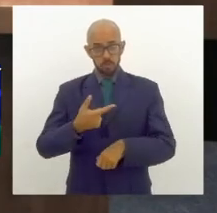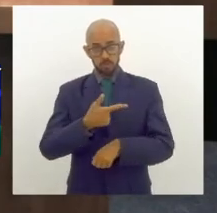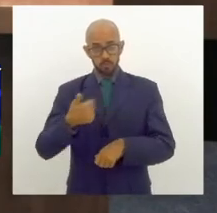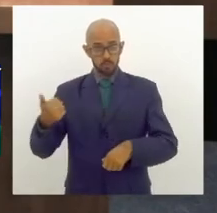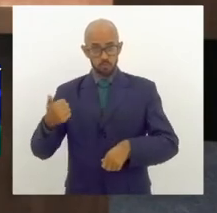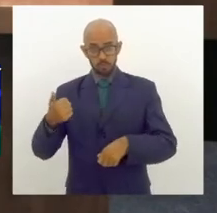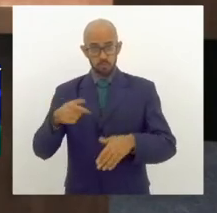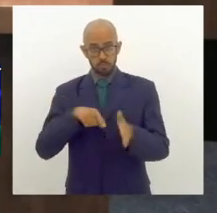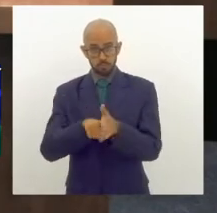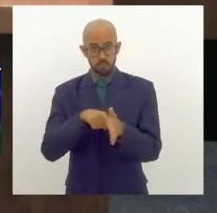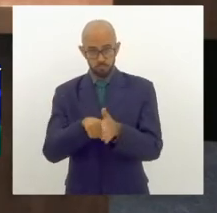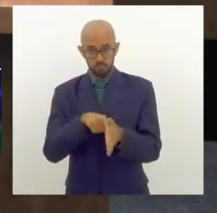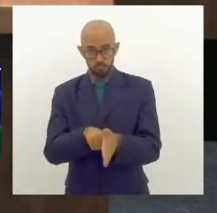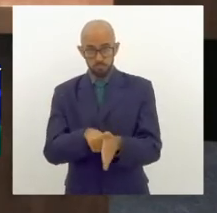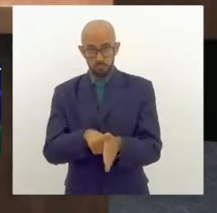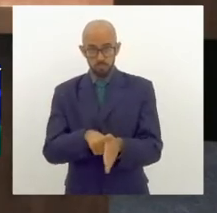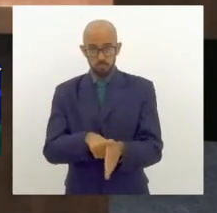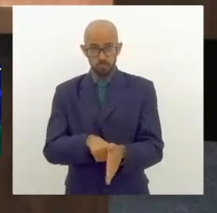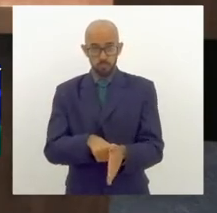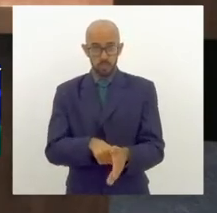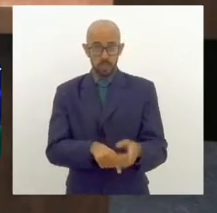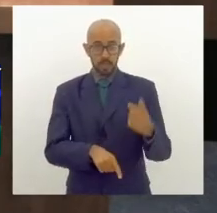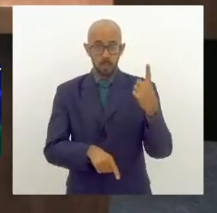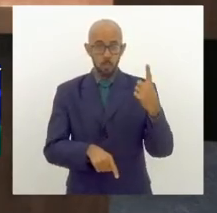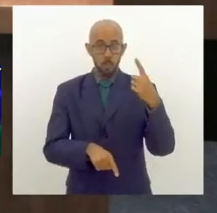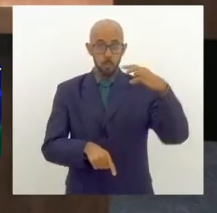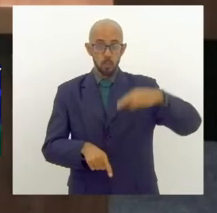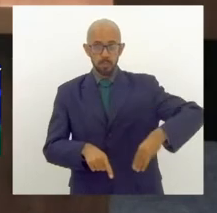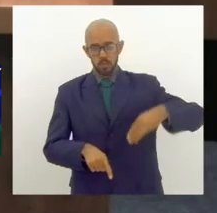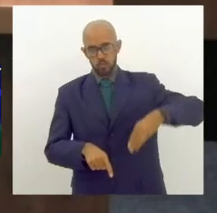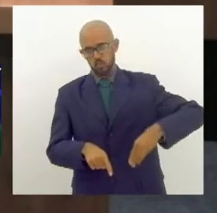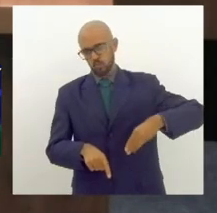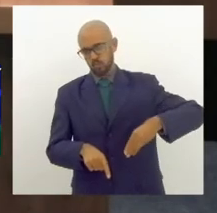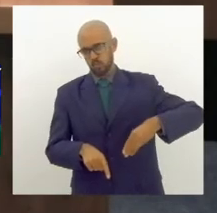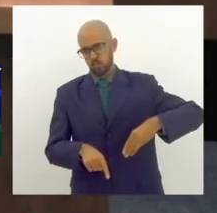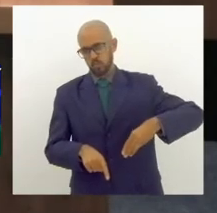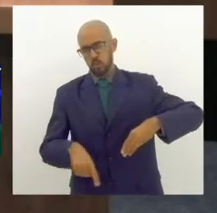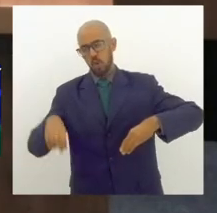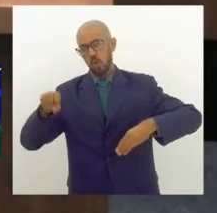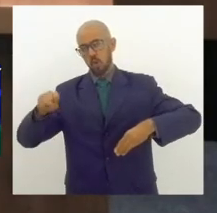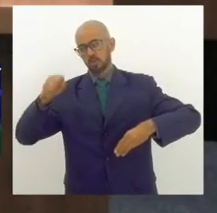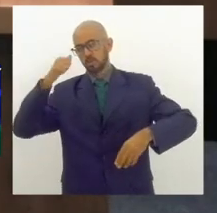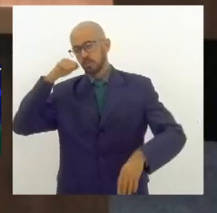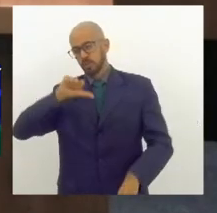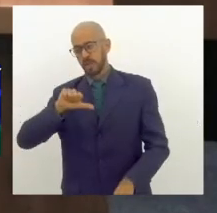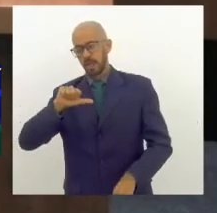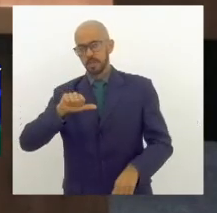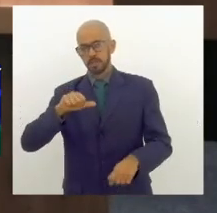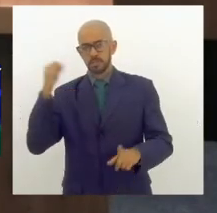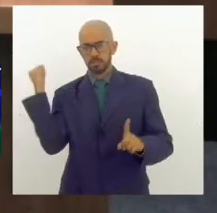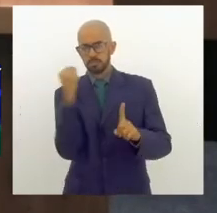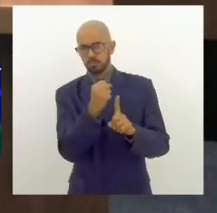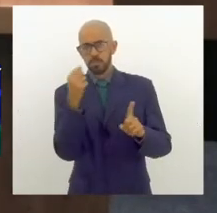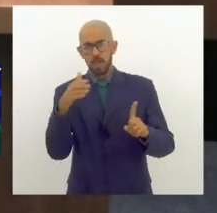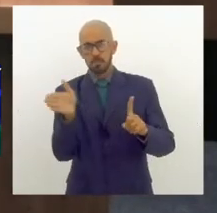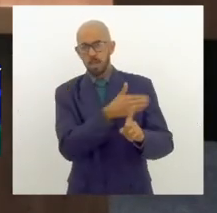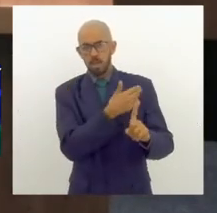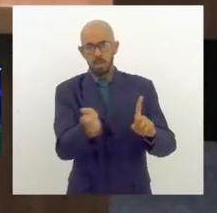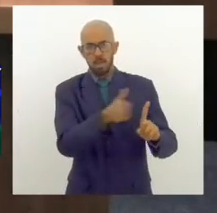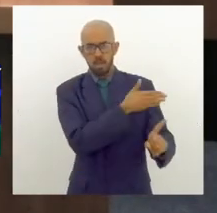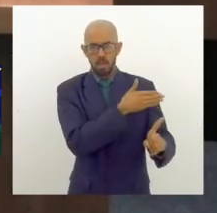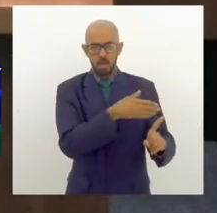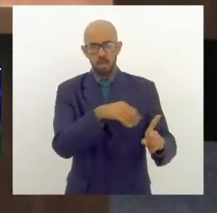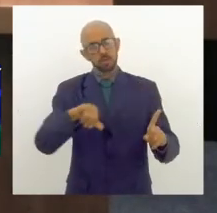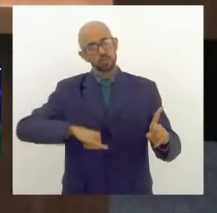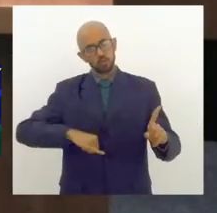foi pesquisado que a cada um minuto, deputada Tia Ju, 8 mulheres eram agredidas e sofriam algum